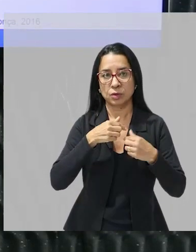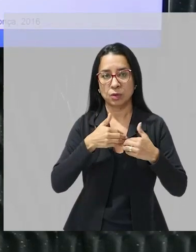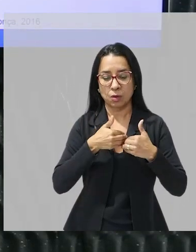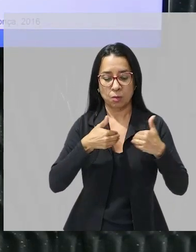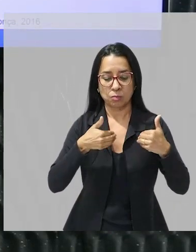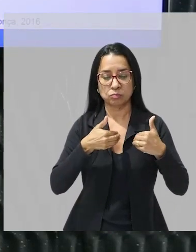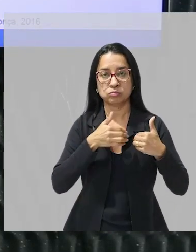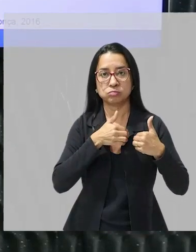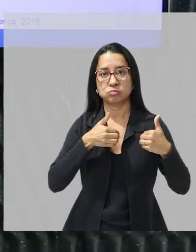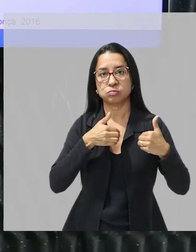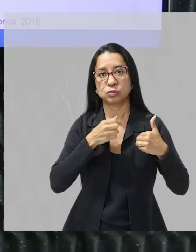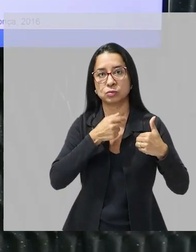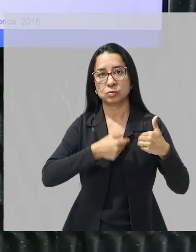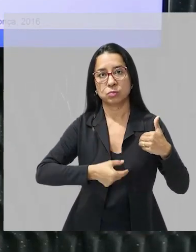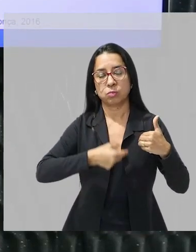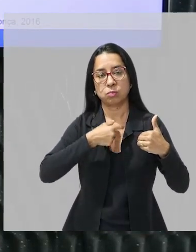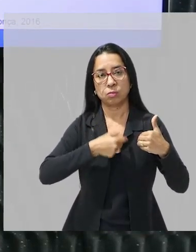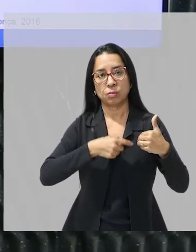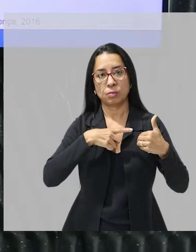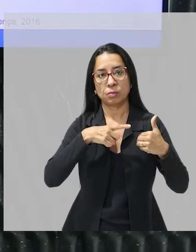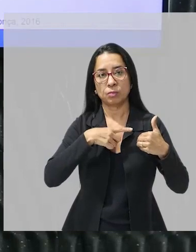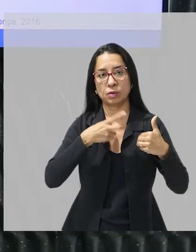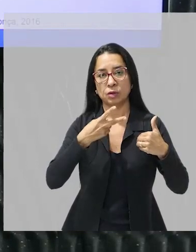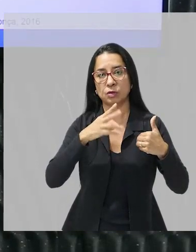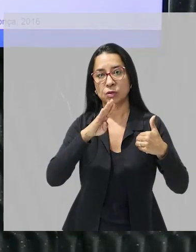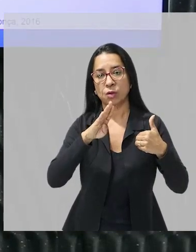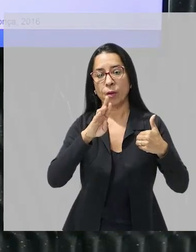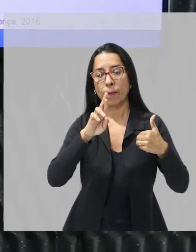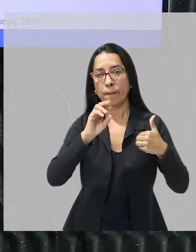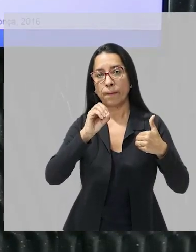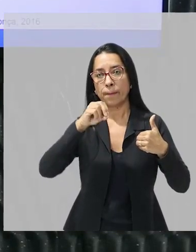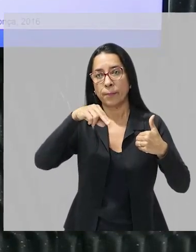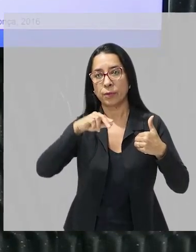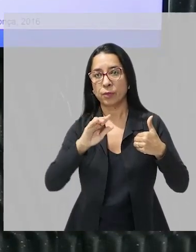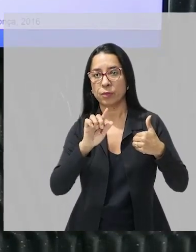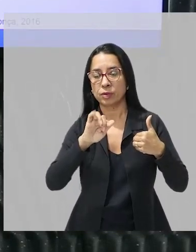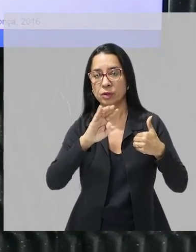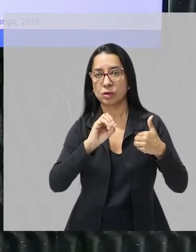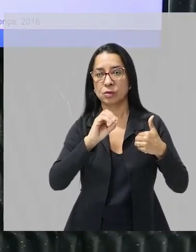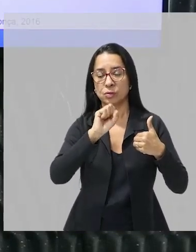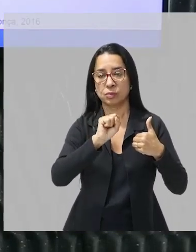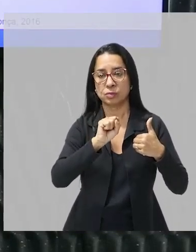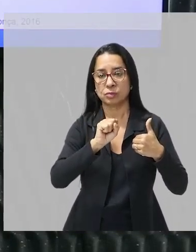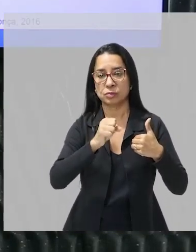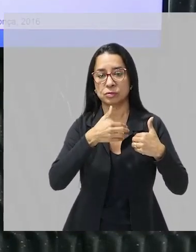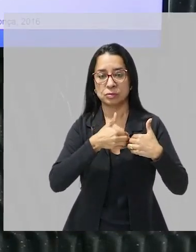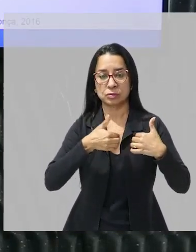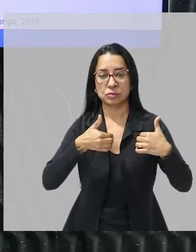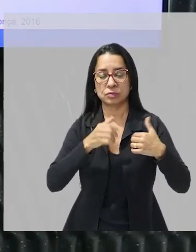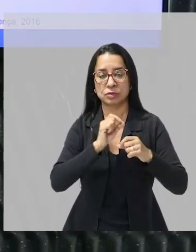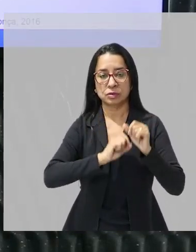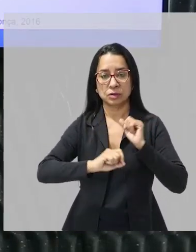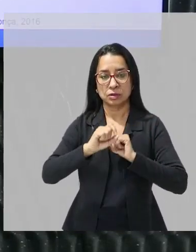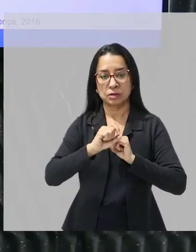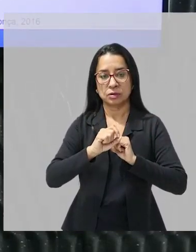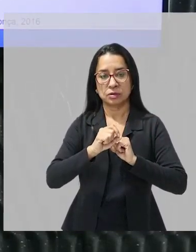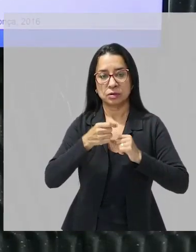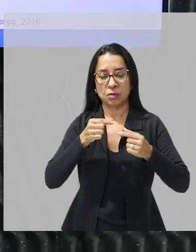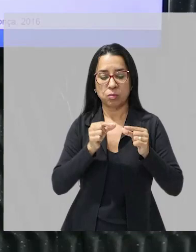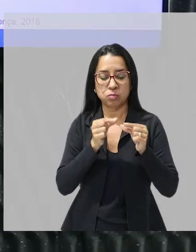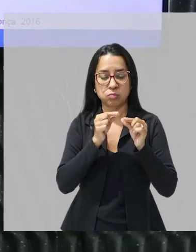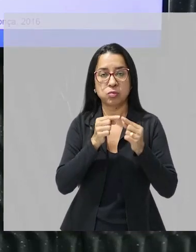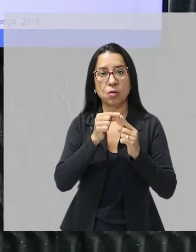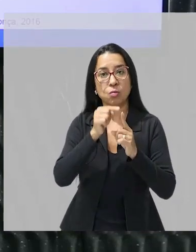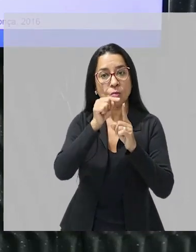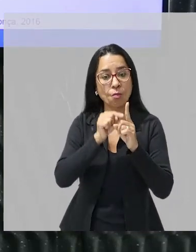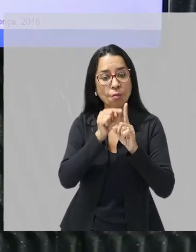dois aqui, ó, nessa região. Então nós temos aqui os brônquios. Esses brônquios eles se subdividem em canais ainda mais finos, que